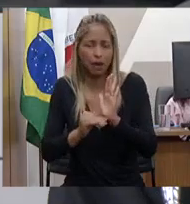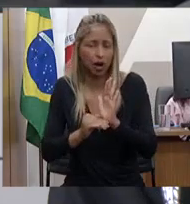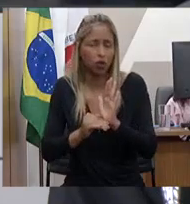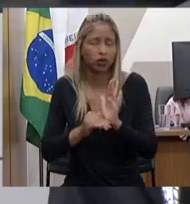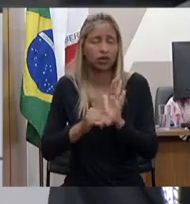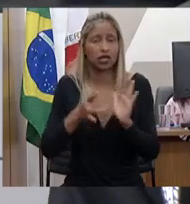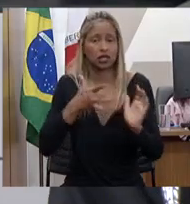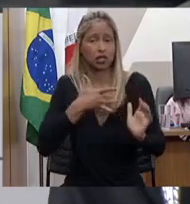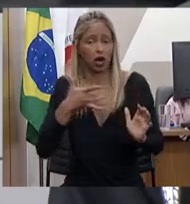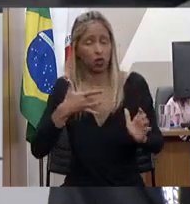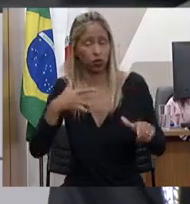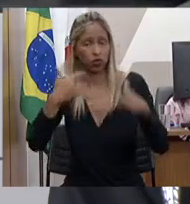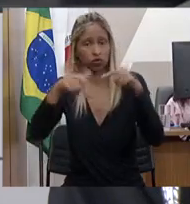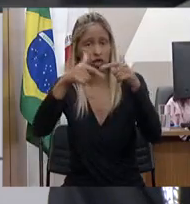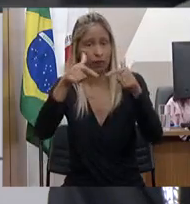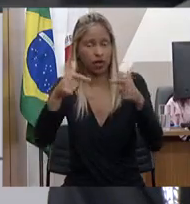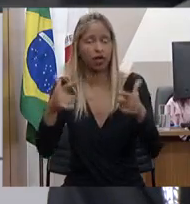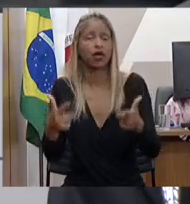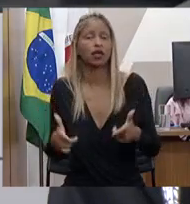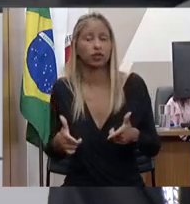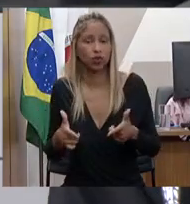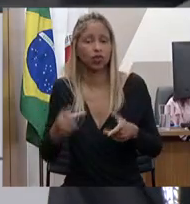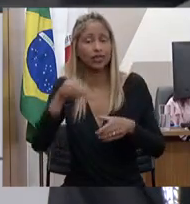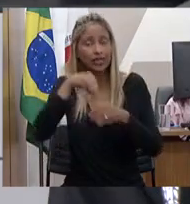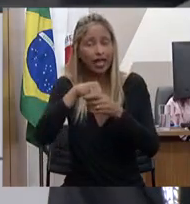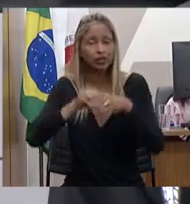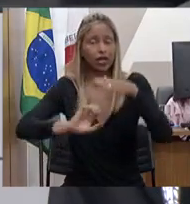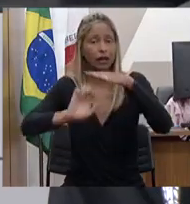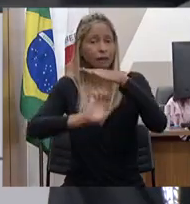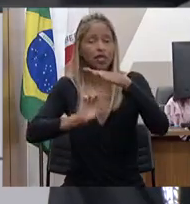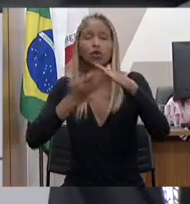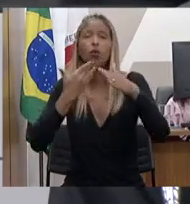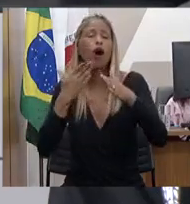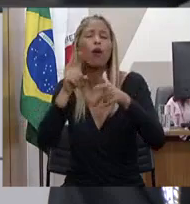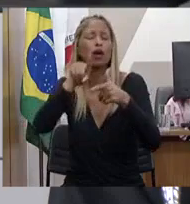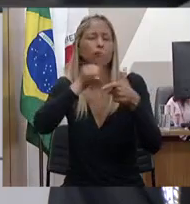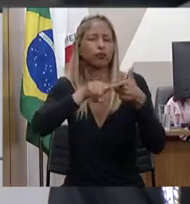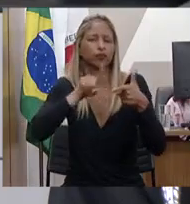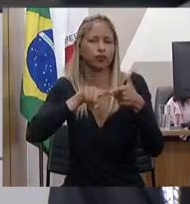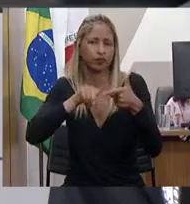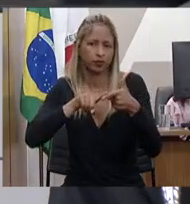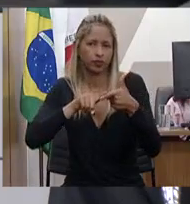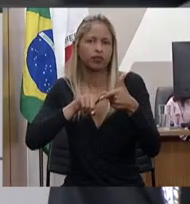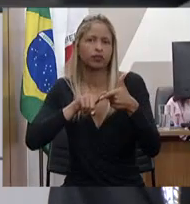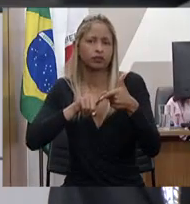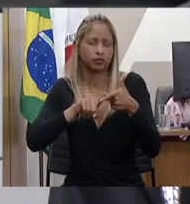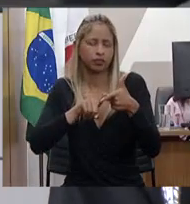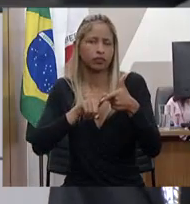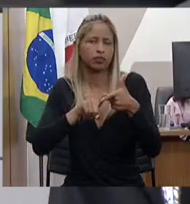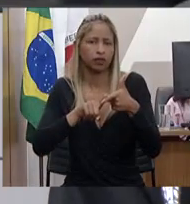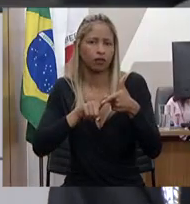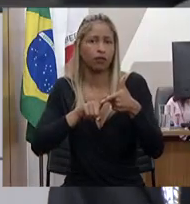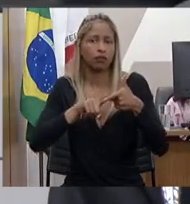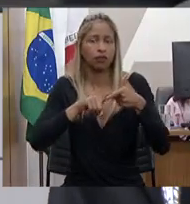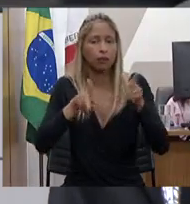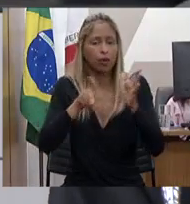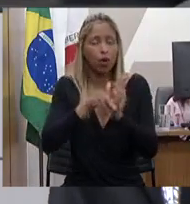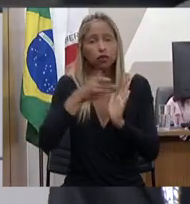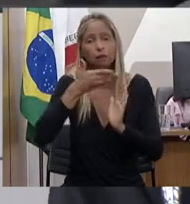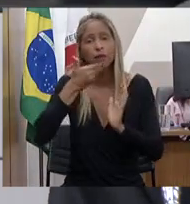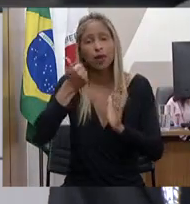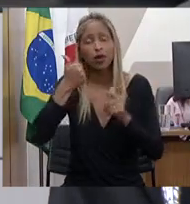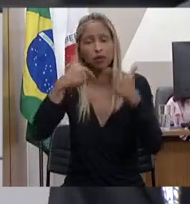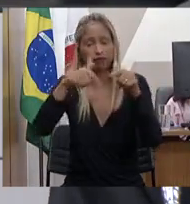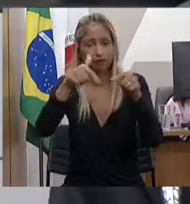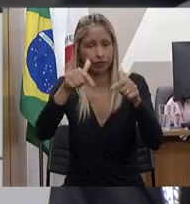da Saúde trabalhador para a gente poder discutir com as empresas ver qual Onde tá o foco do problema e tentar a solução disso para melhorar as condições de trabalho de toda a classe